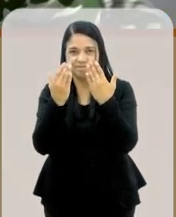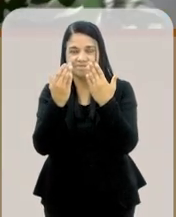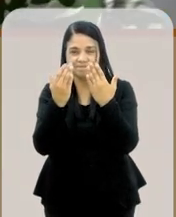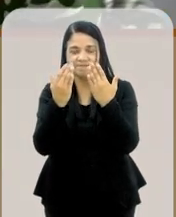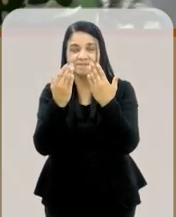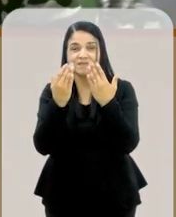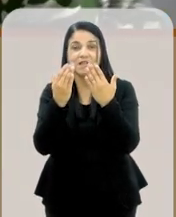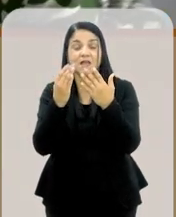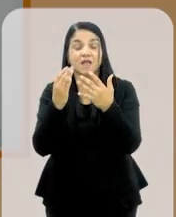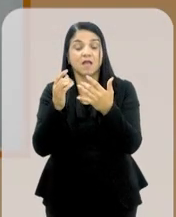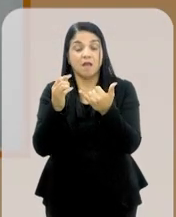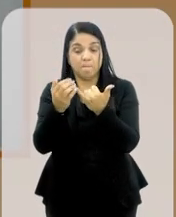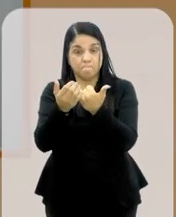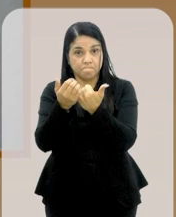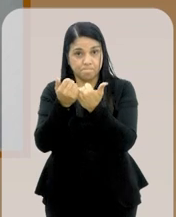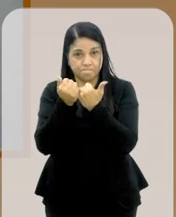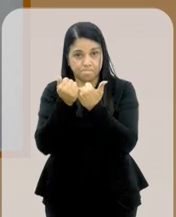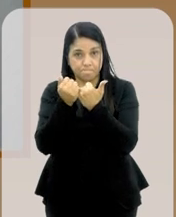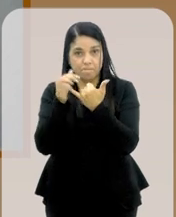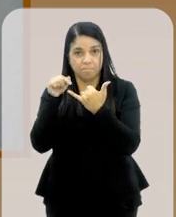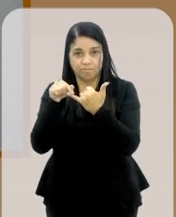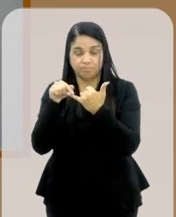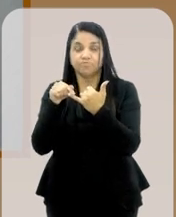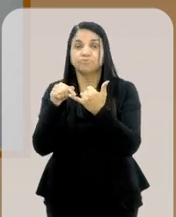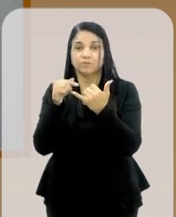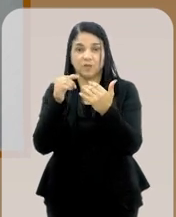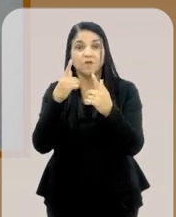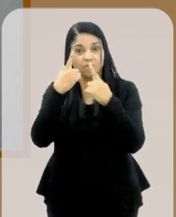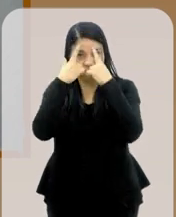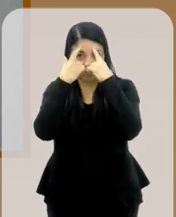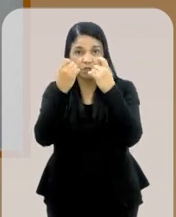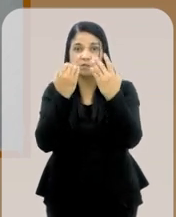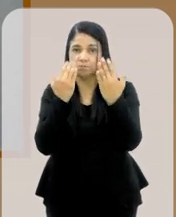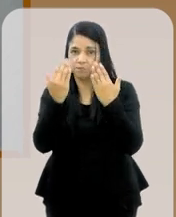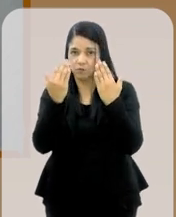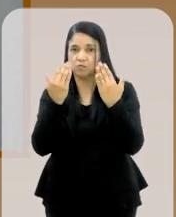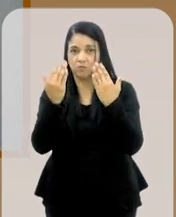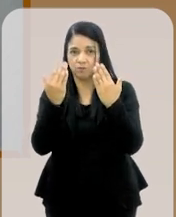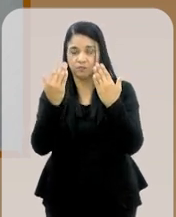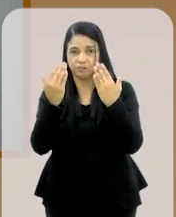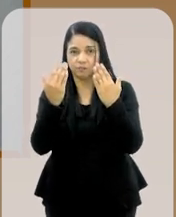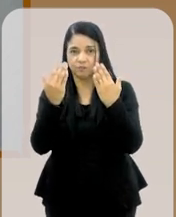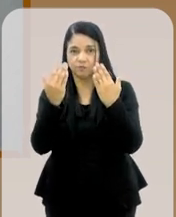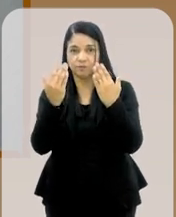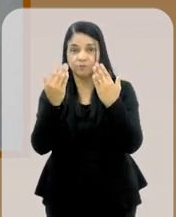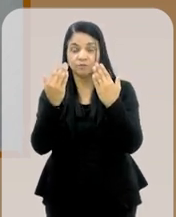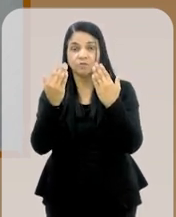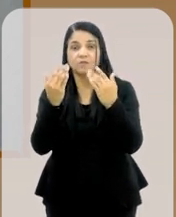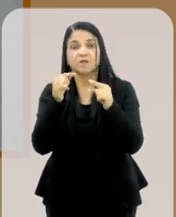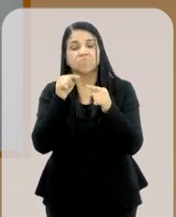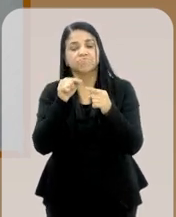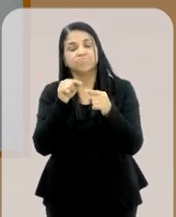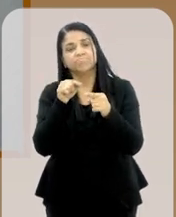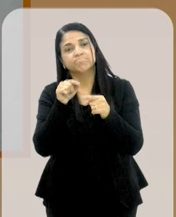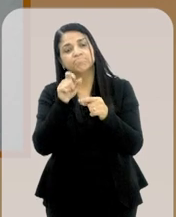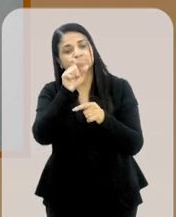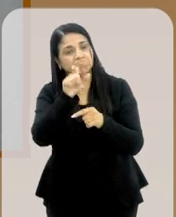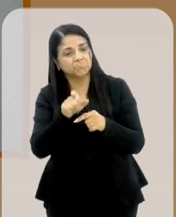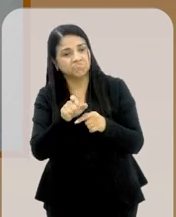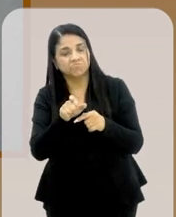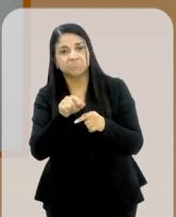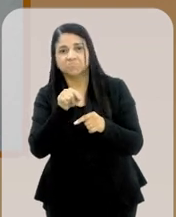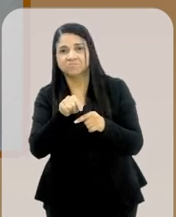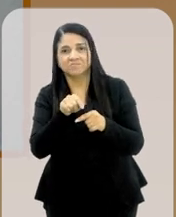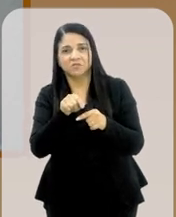psicológica, a patrimonial também é uma violência psicológica, não é? É, você não está